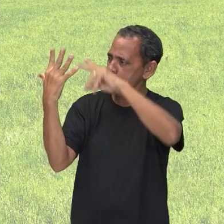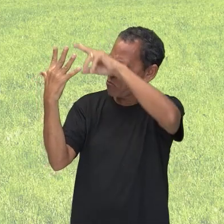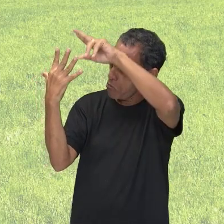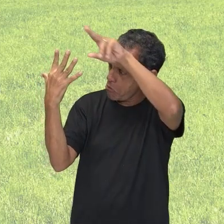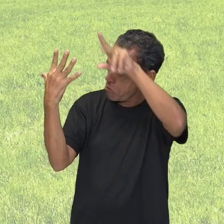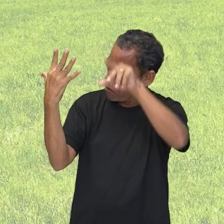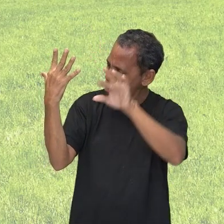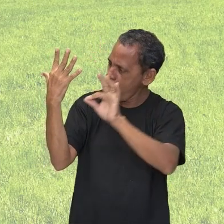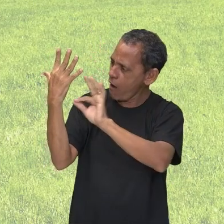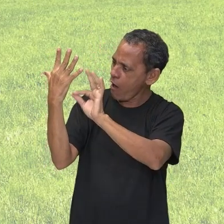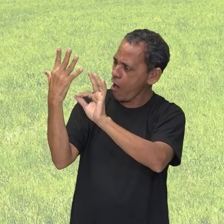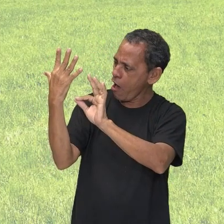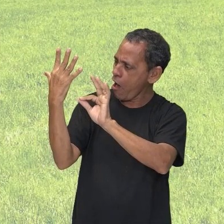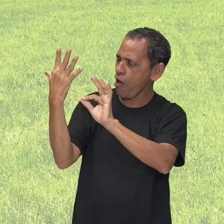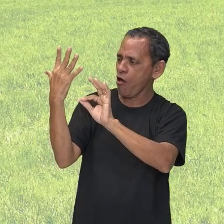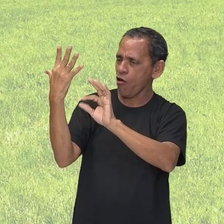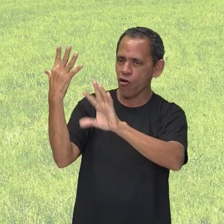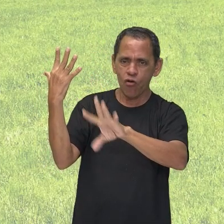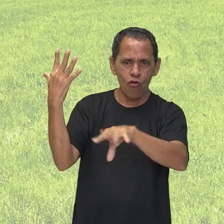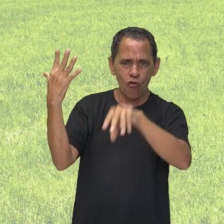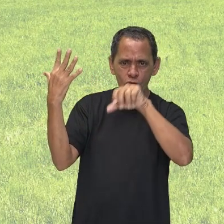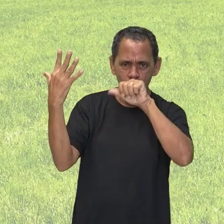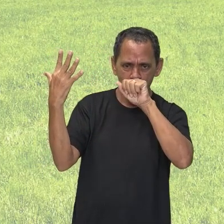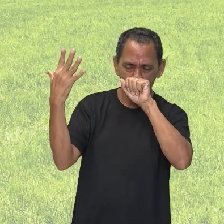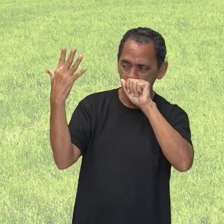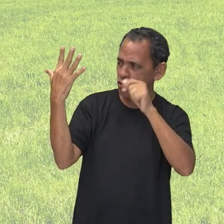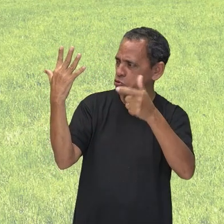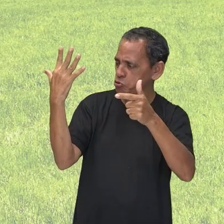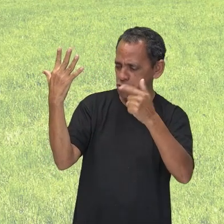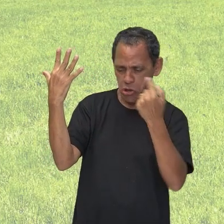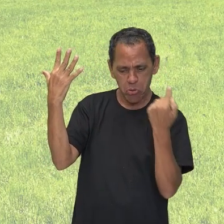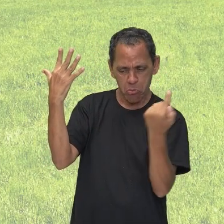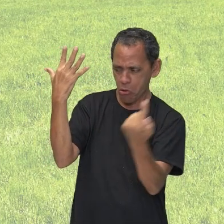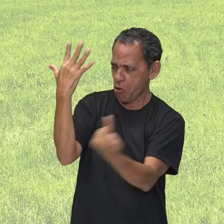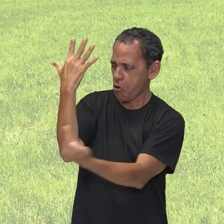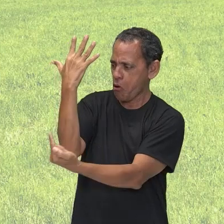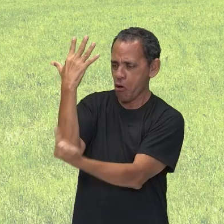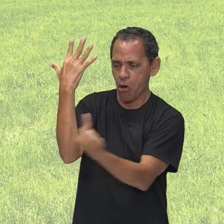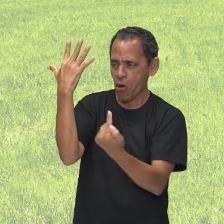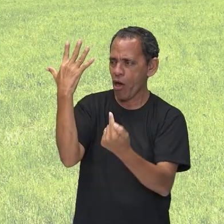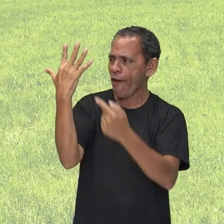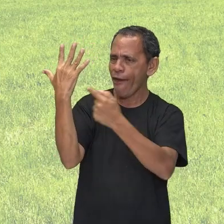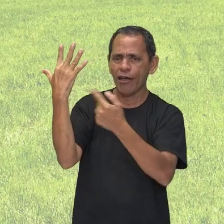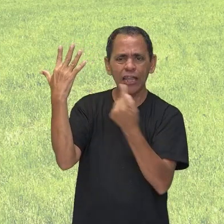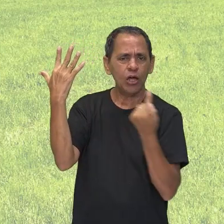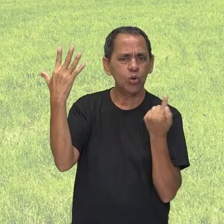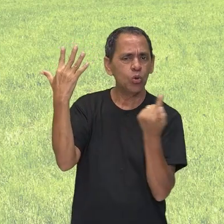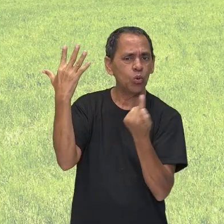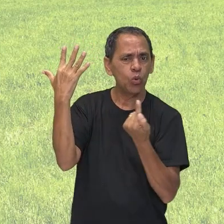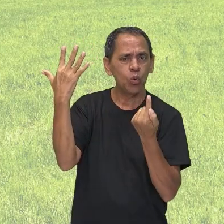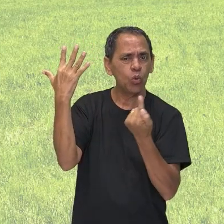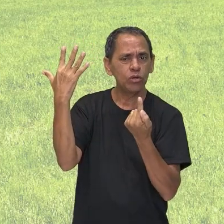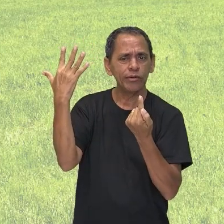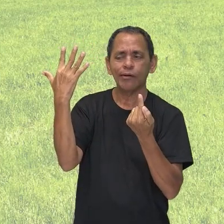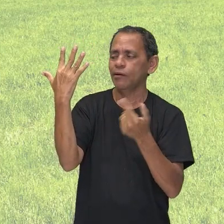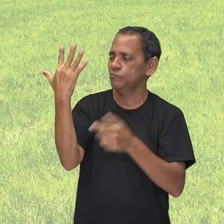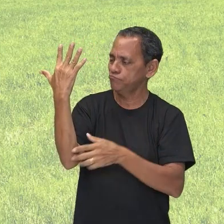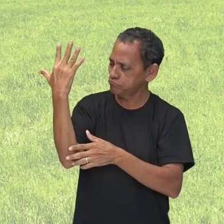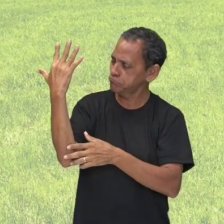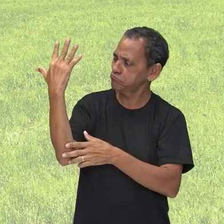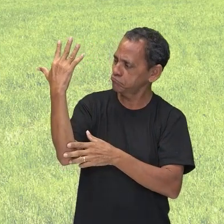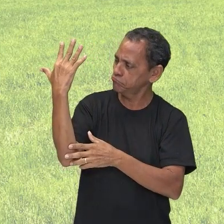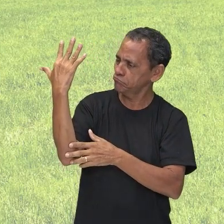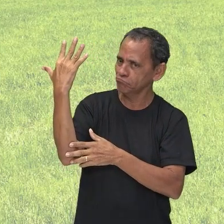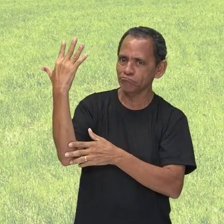se tem flores ao redor. Ela sozinha se basta. Ela sozinha supera o tempo,